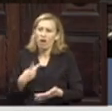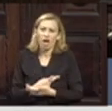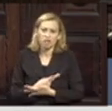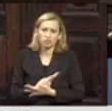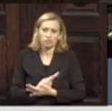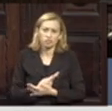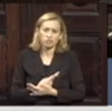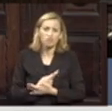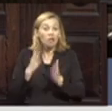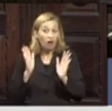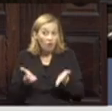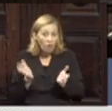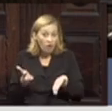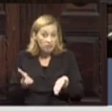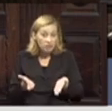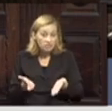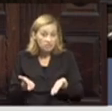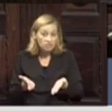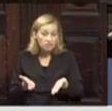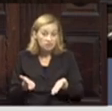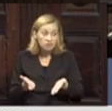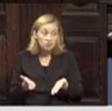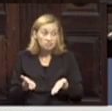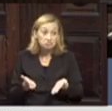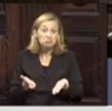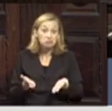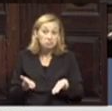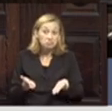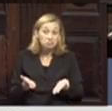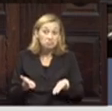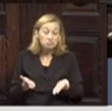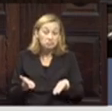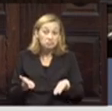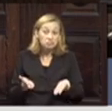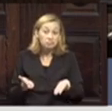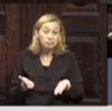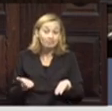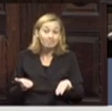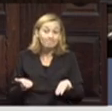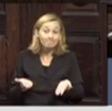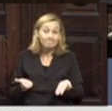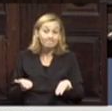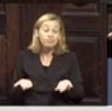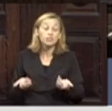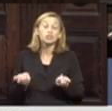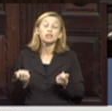acabou. Quem vai ser o maluco que vai procurar se vacinar?